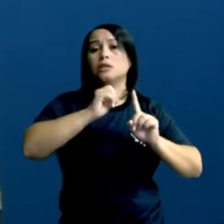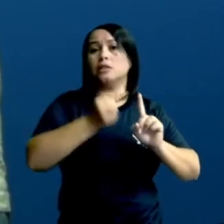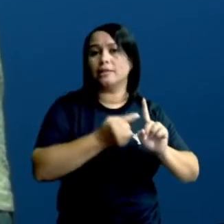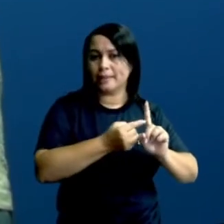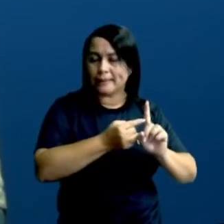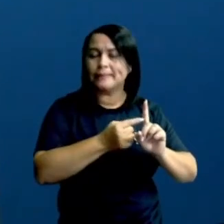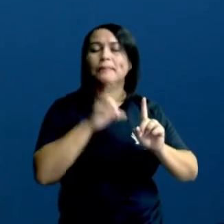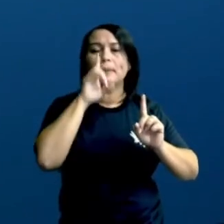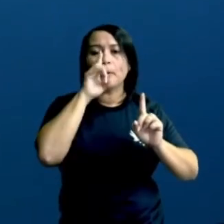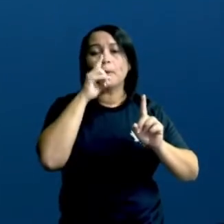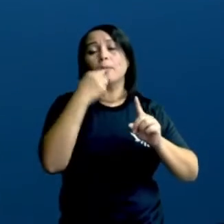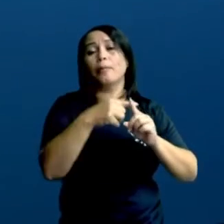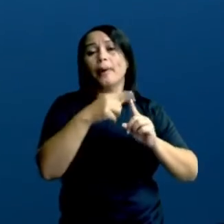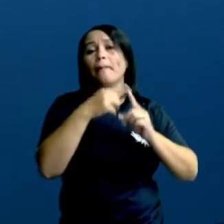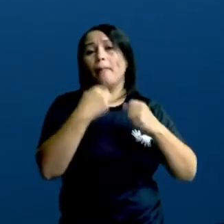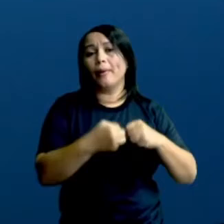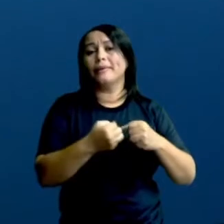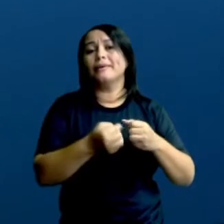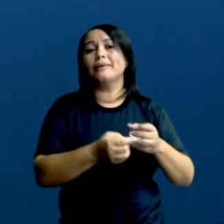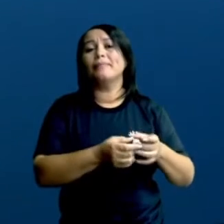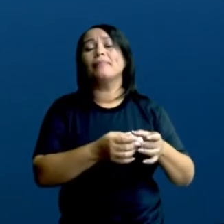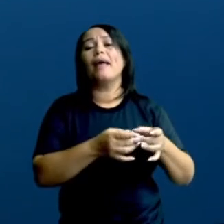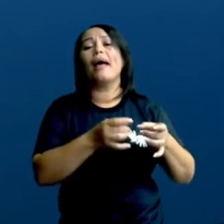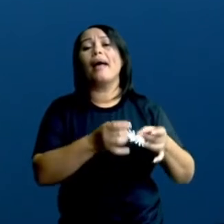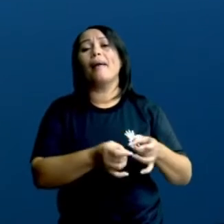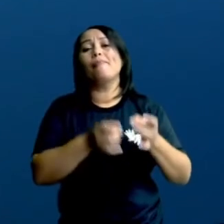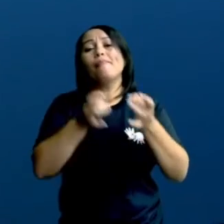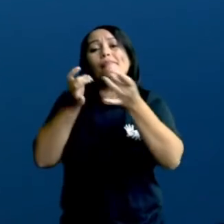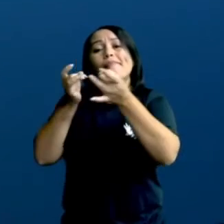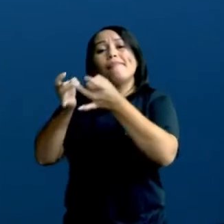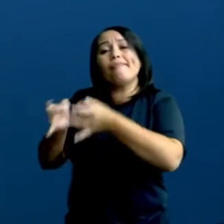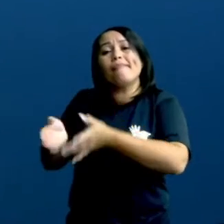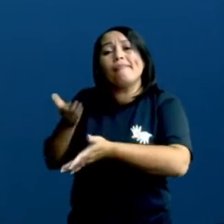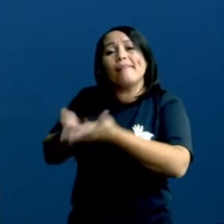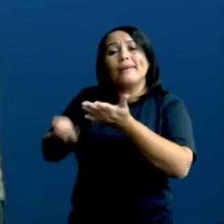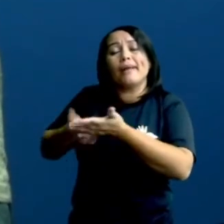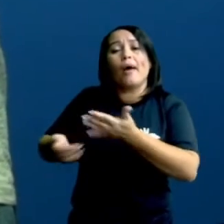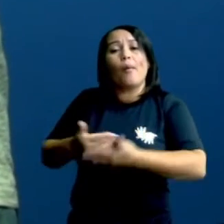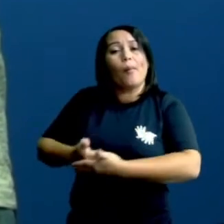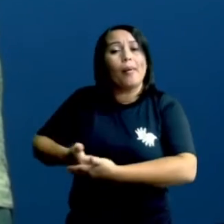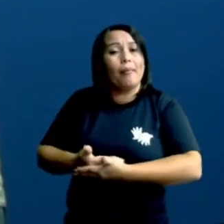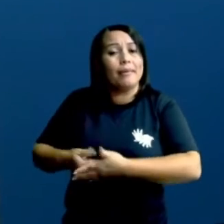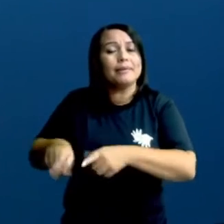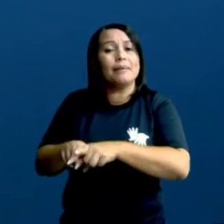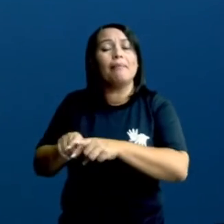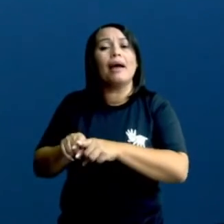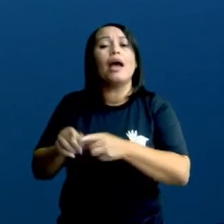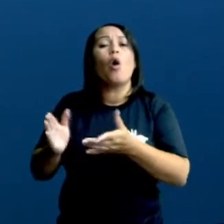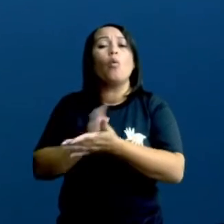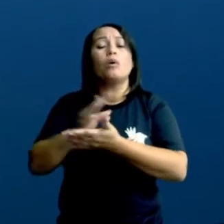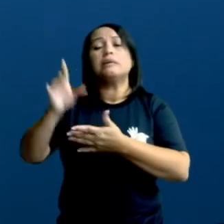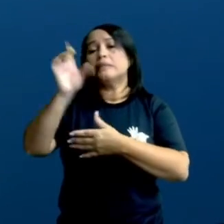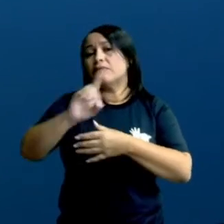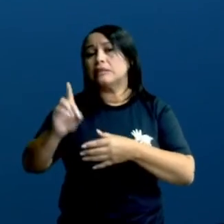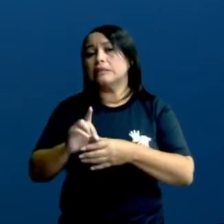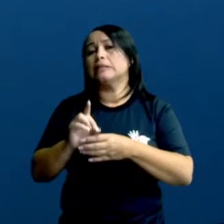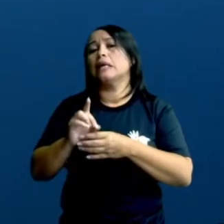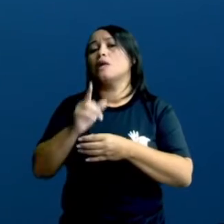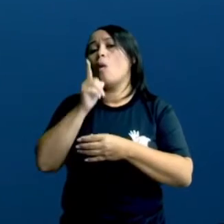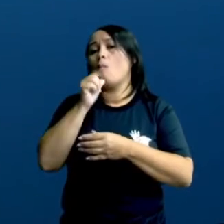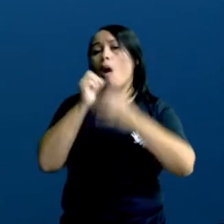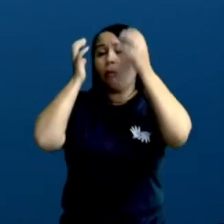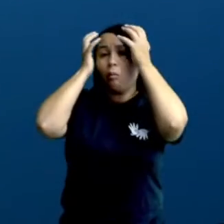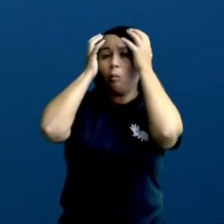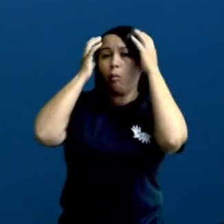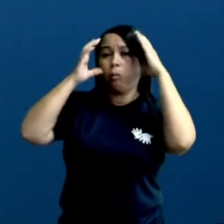causa aborto no primeiro trimestre da gravidez e pode causar deficiências, como a hidrocefalia, que ocasiona a morte